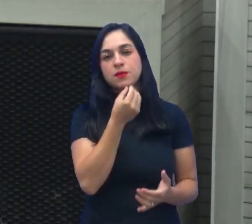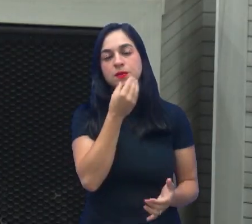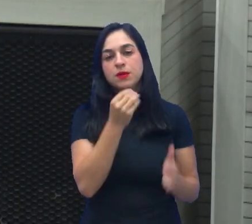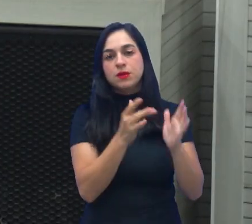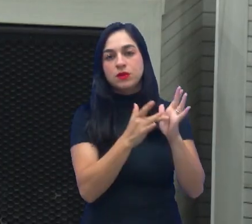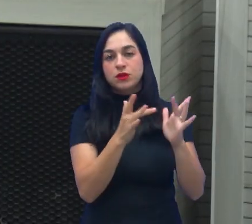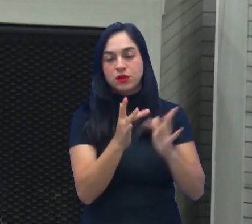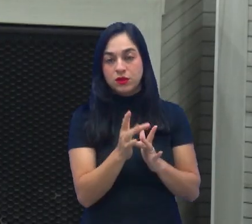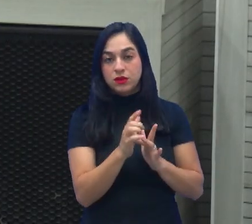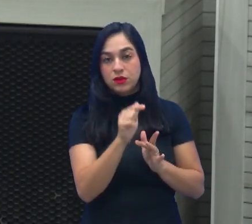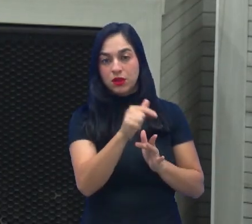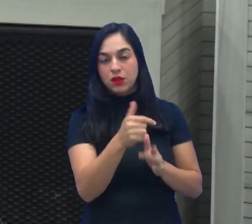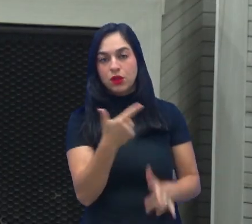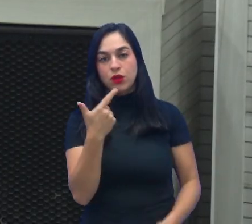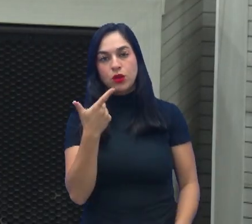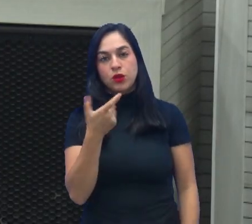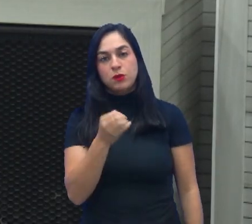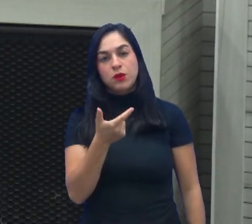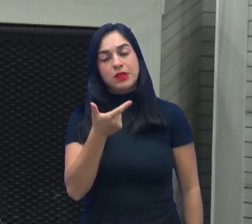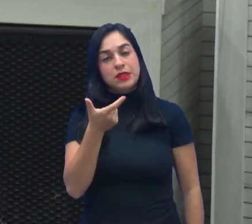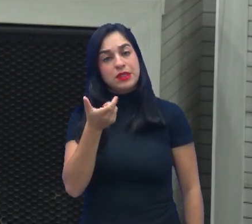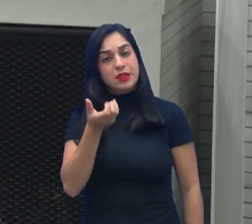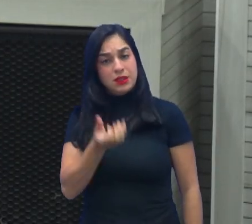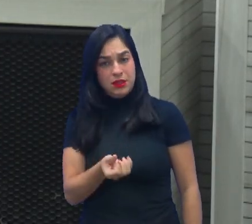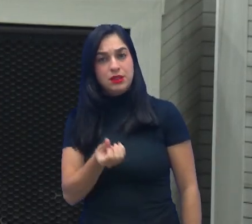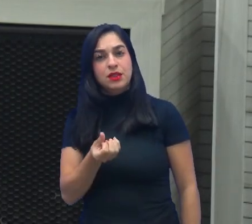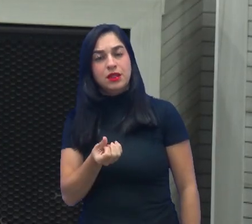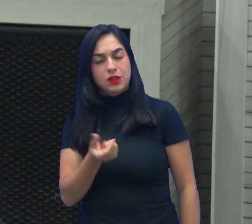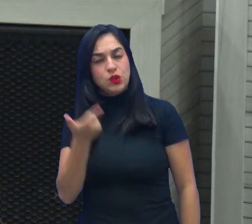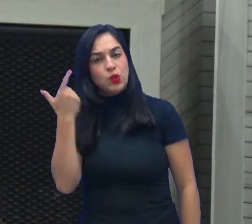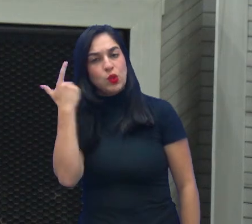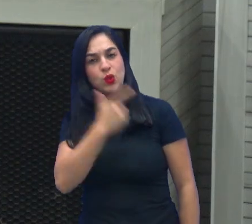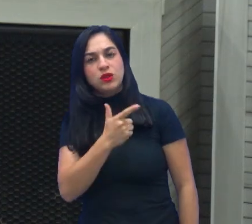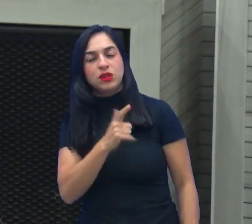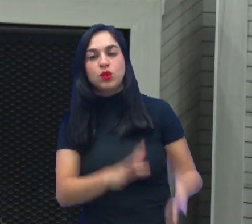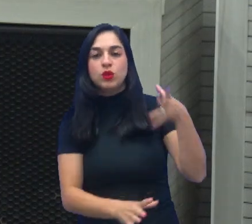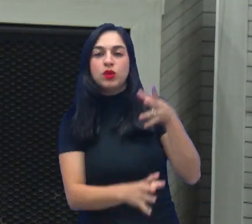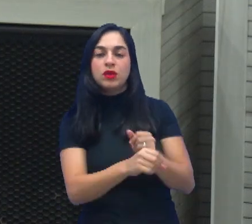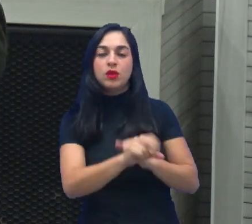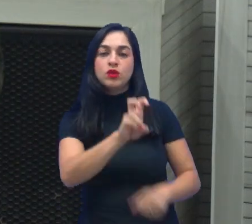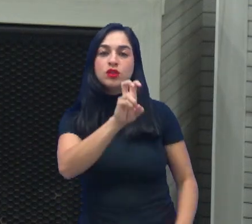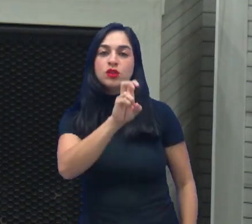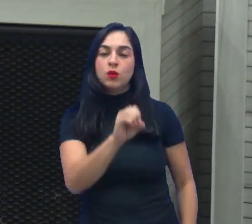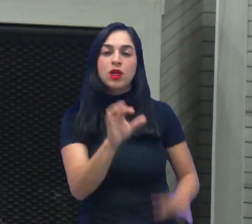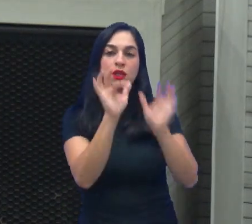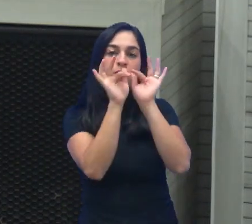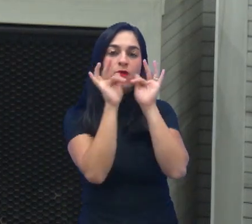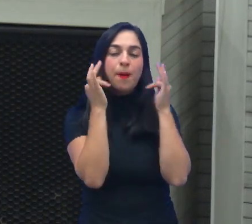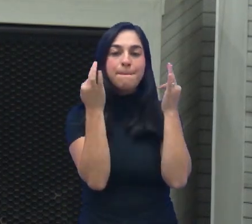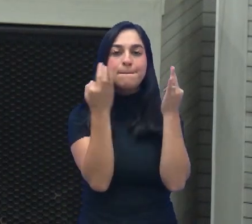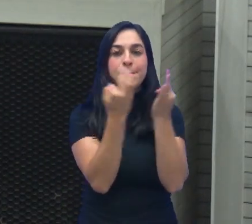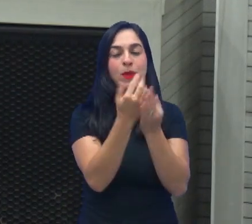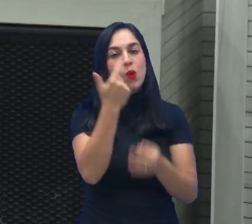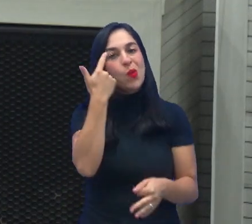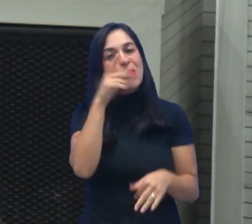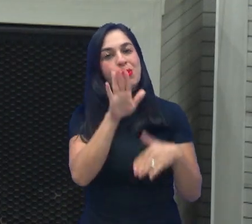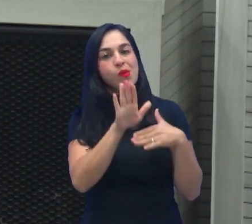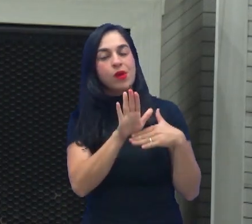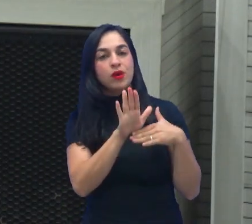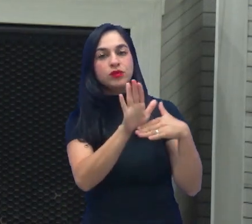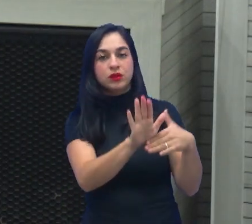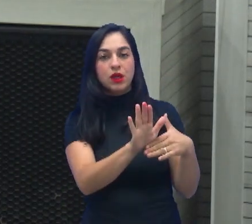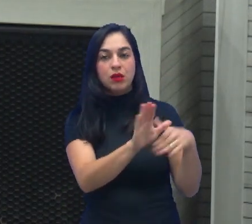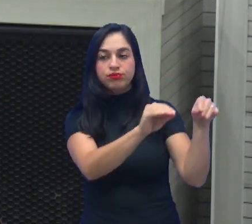do local cerca de 50 famílias que foram encaminhadas dentro dos projetos de habitação